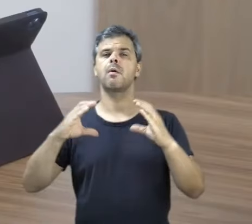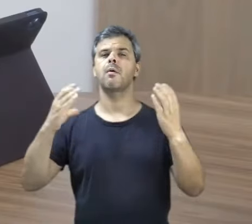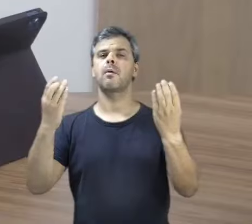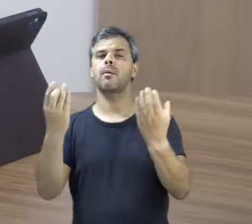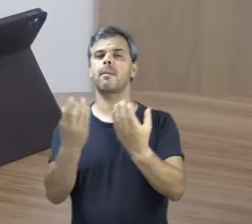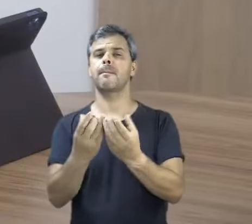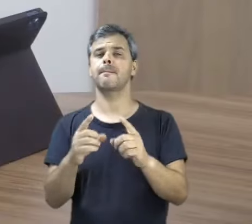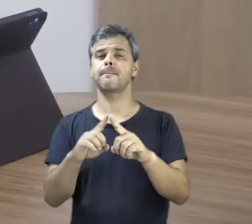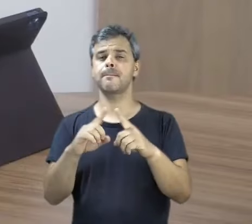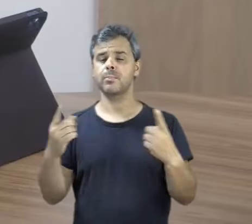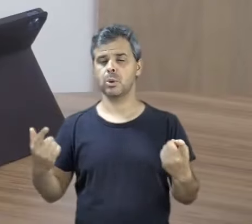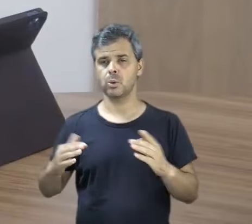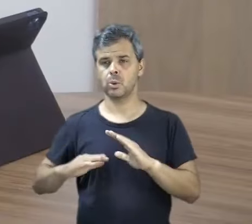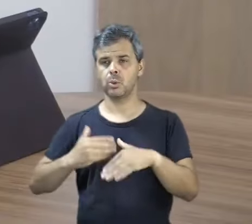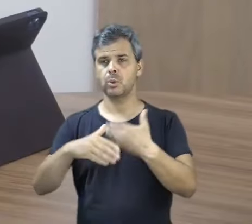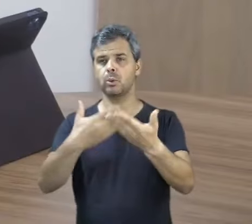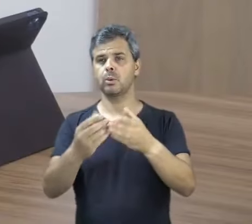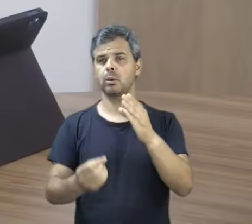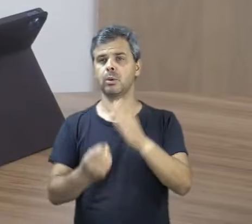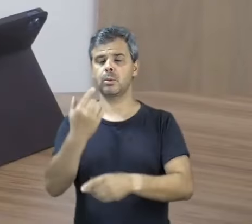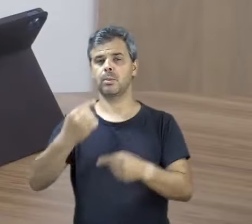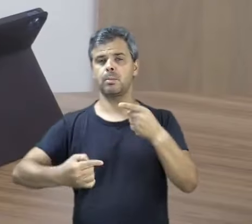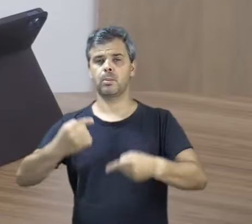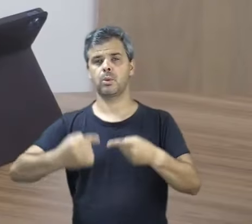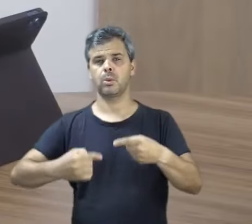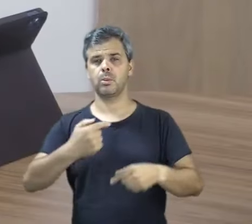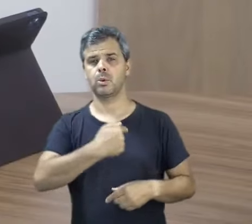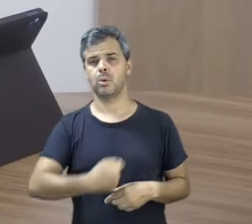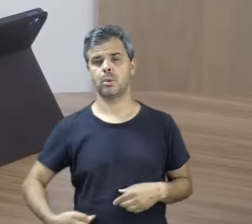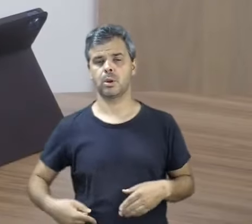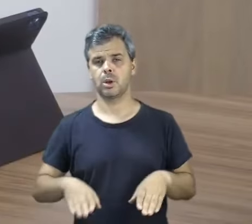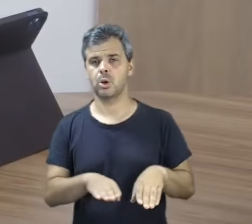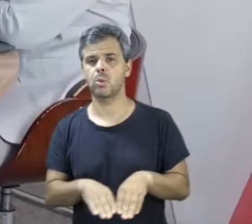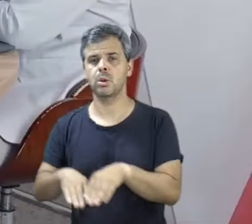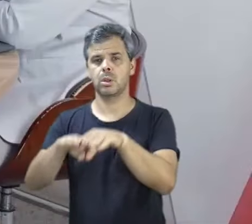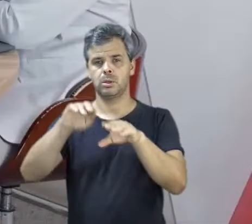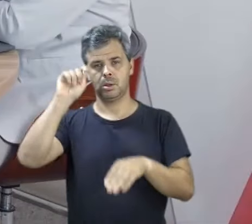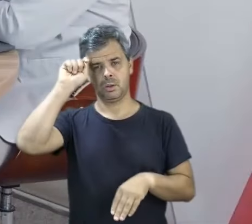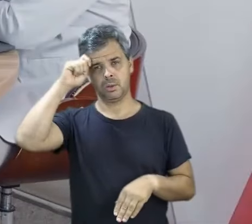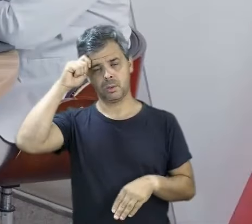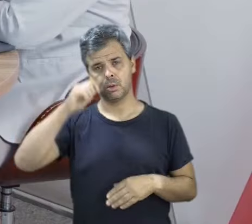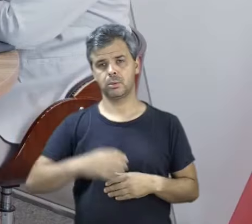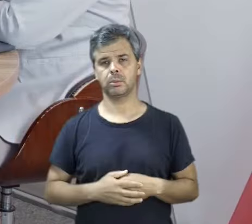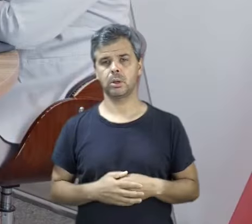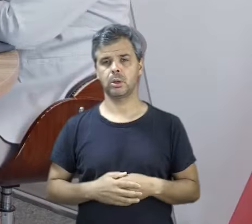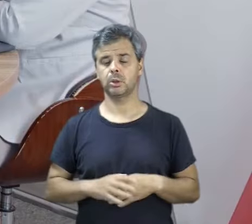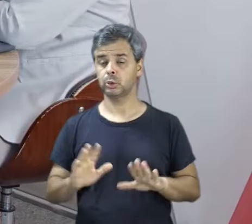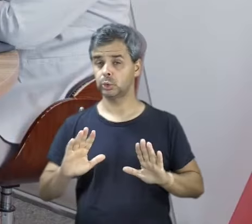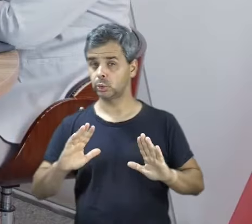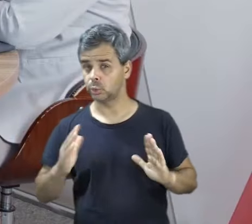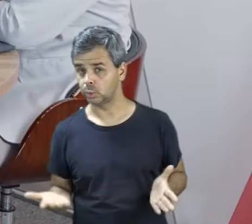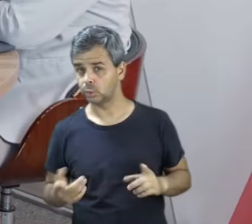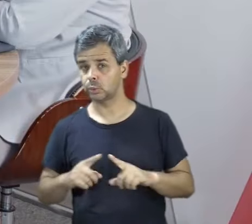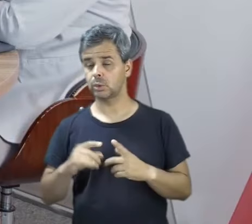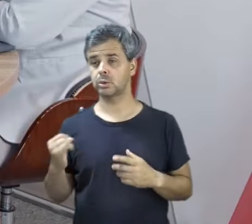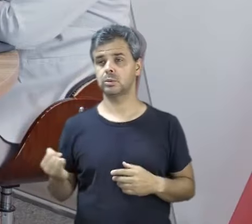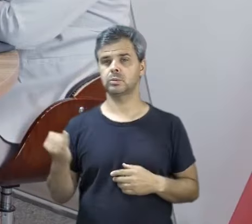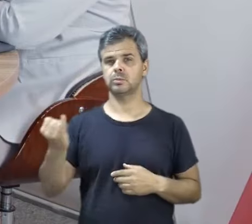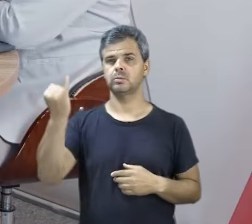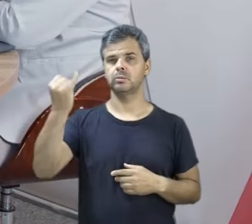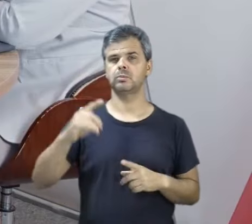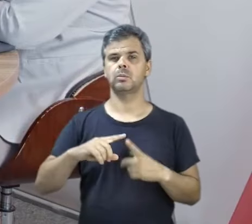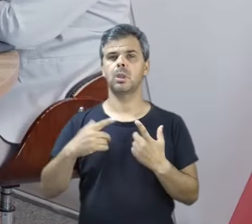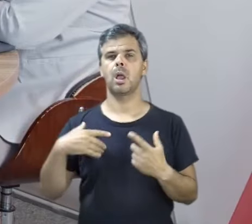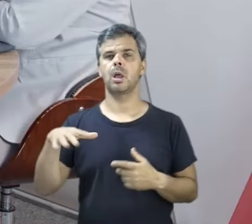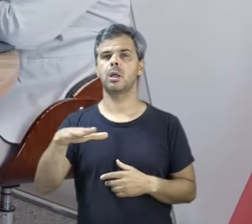né, mas de todo o processo de elaboração das políticas públicas de promoção da igualdade racial. Só reforçando a importância, né,